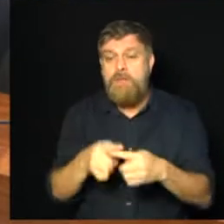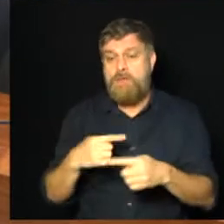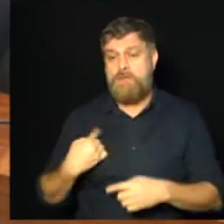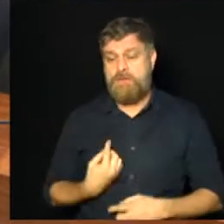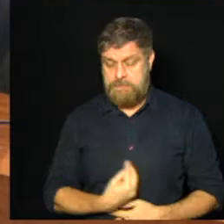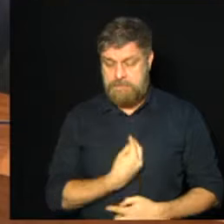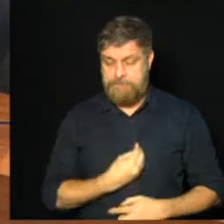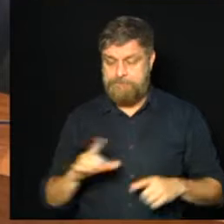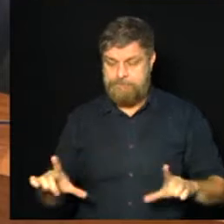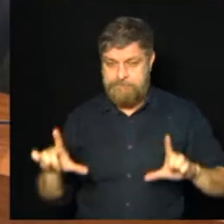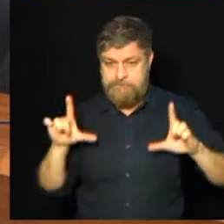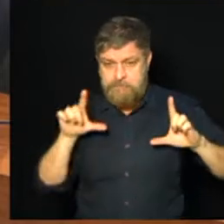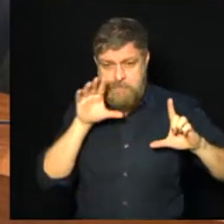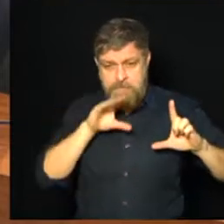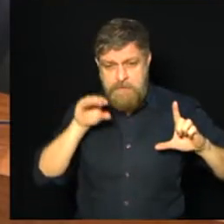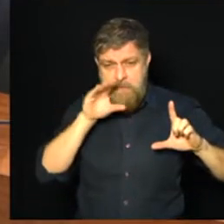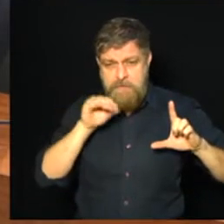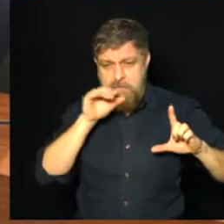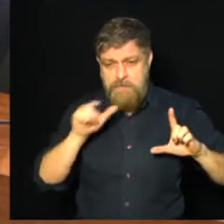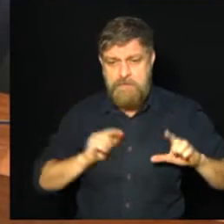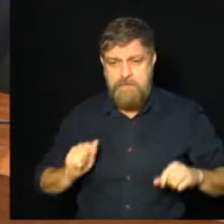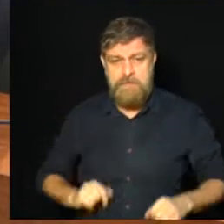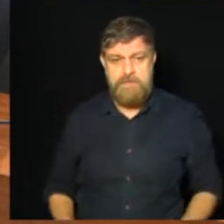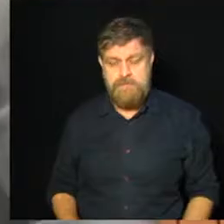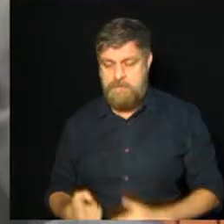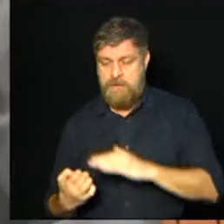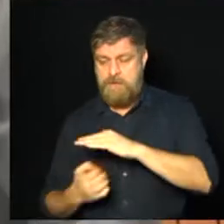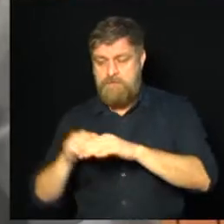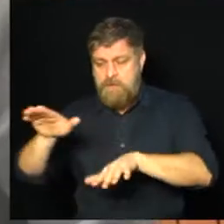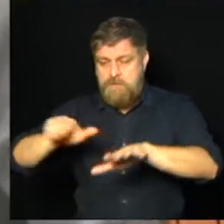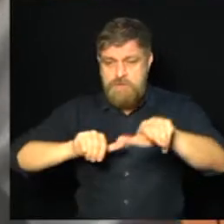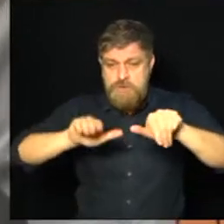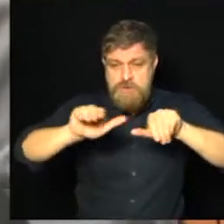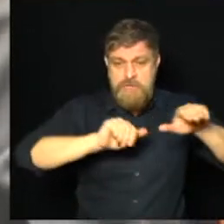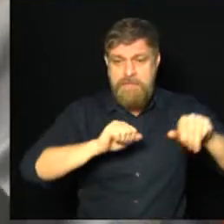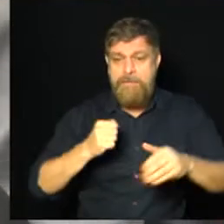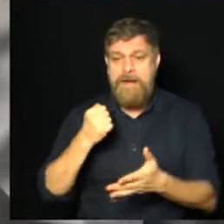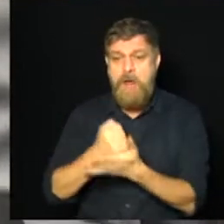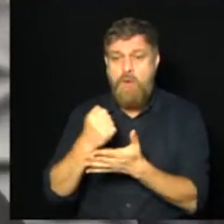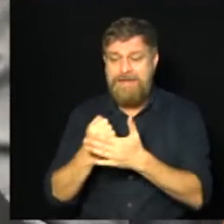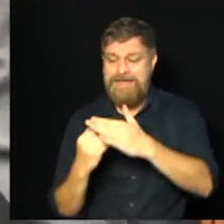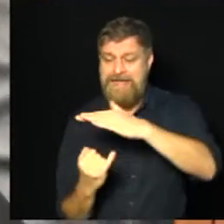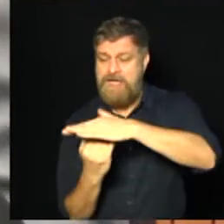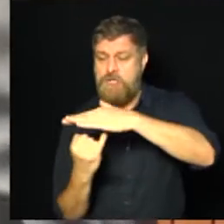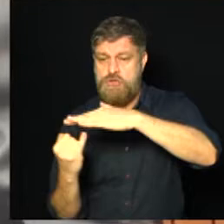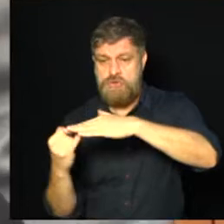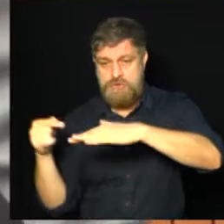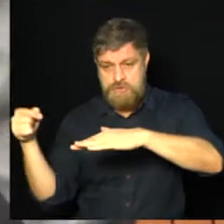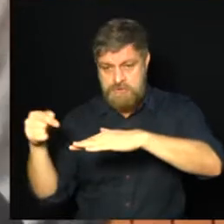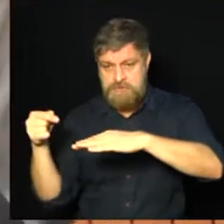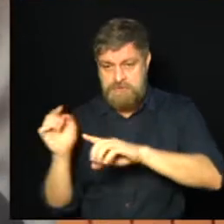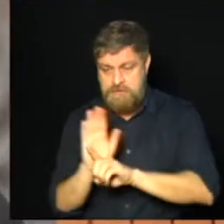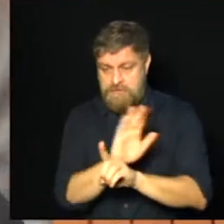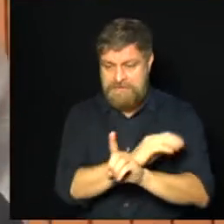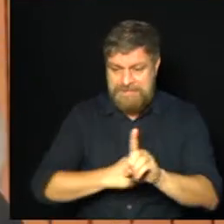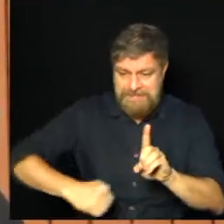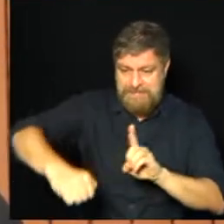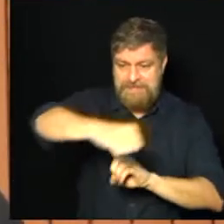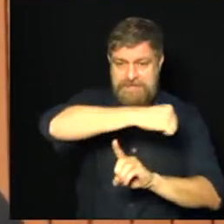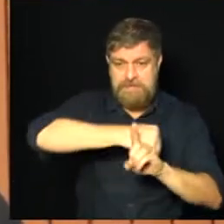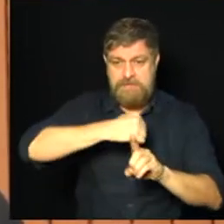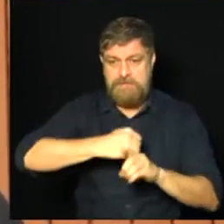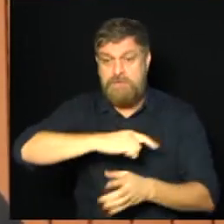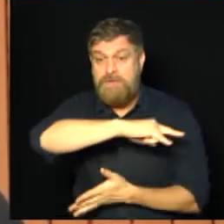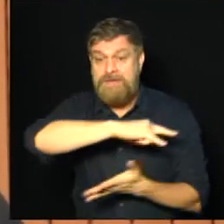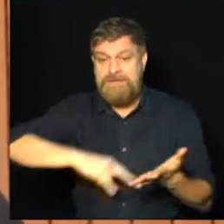aqui, é falar sobre o chamamento público para a contratação de entidades beneficentes de assistência social com